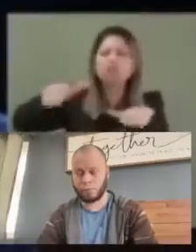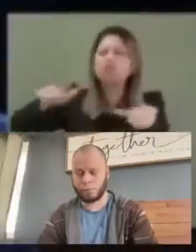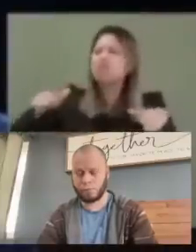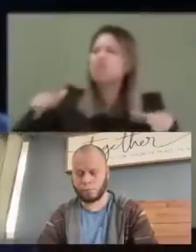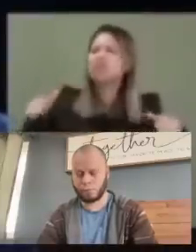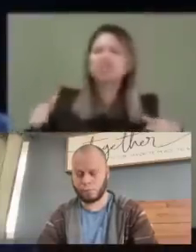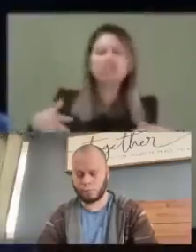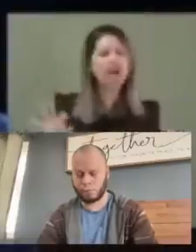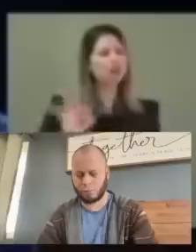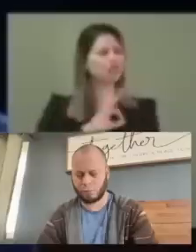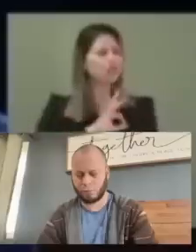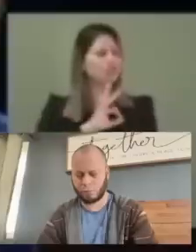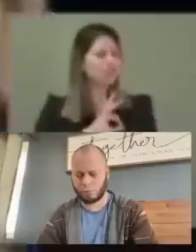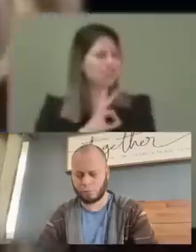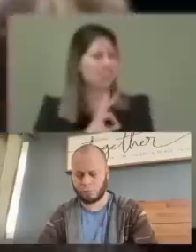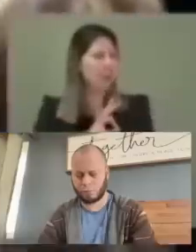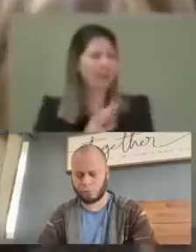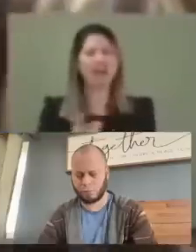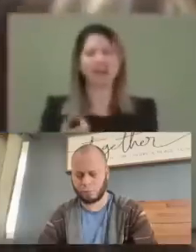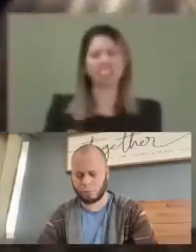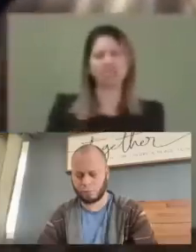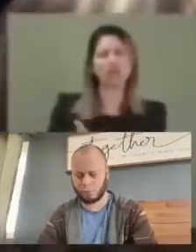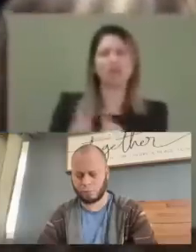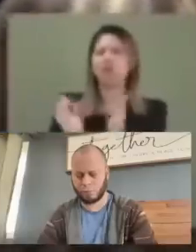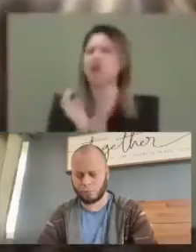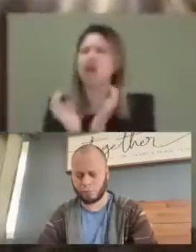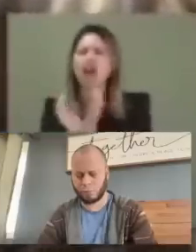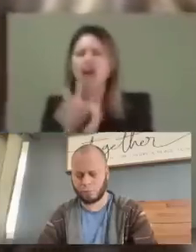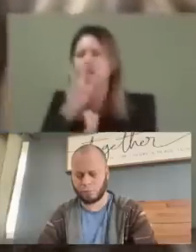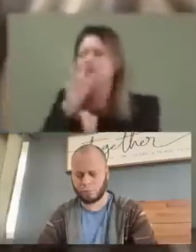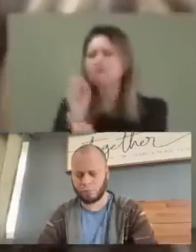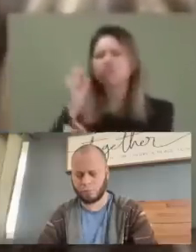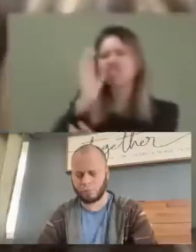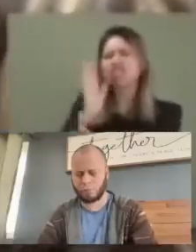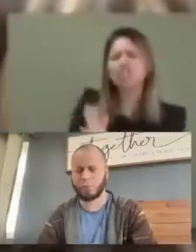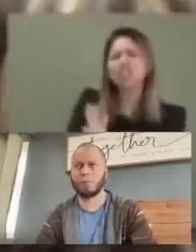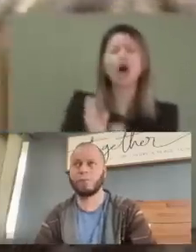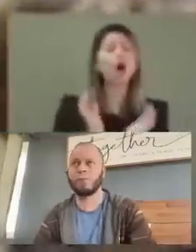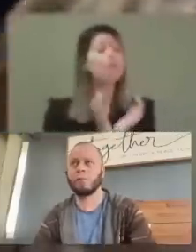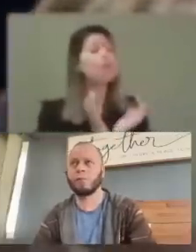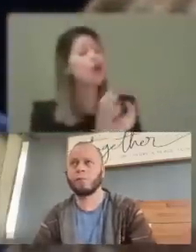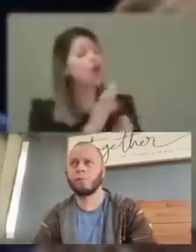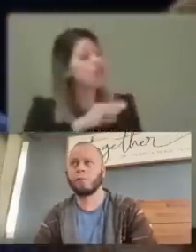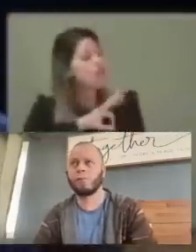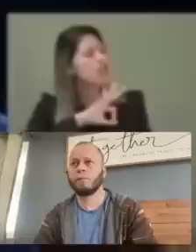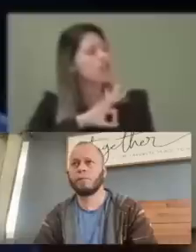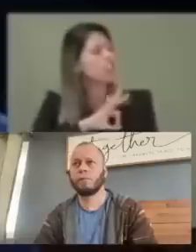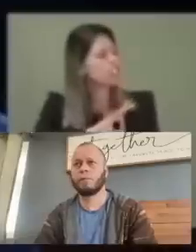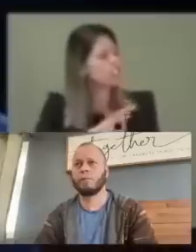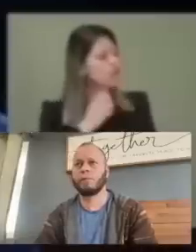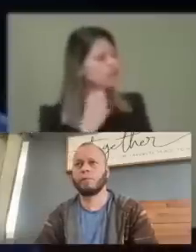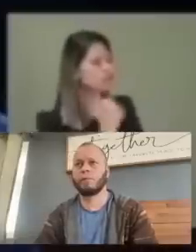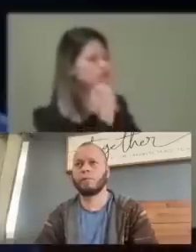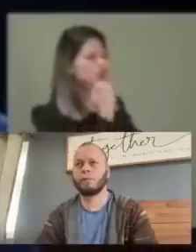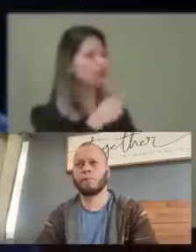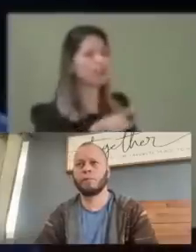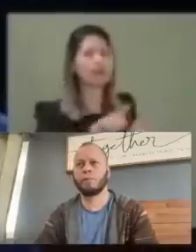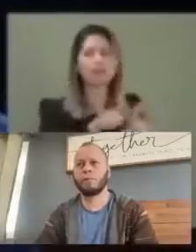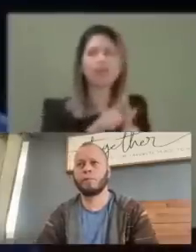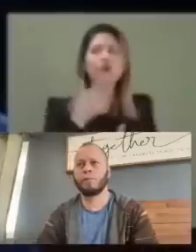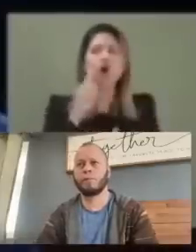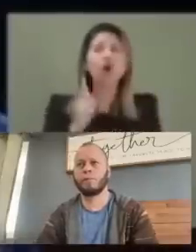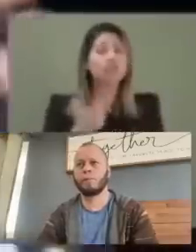os policiais a guarda prisional Força Nacional a polícia de choque da polícia do Distrito Federal e assim